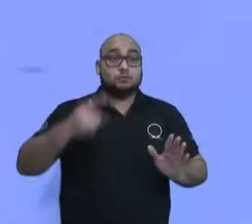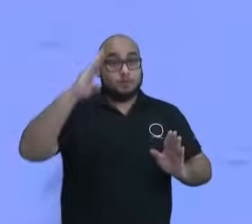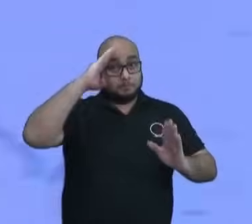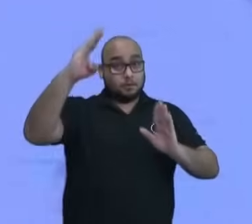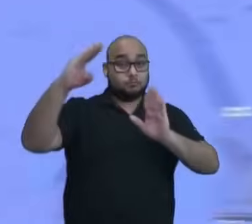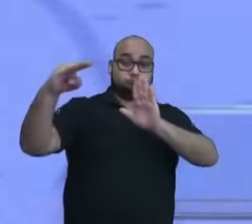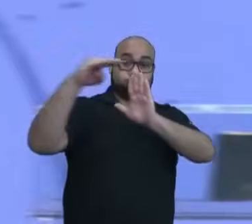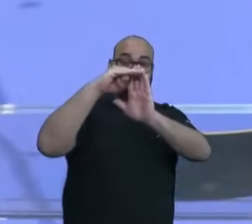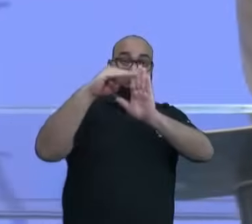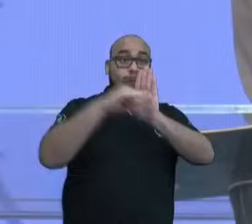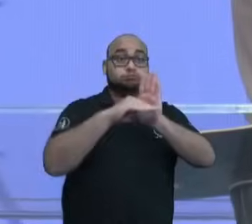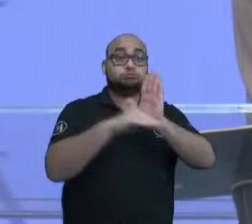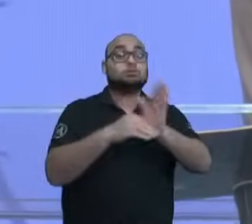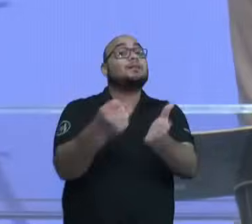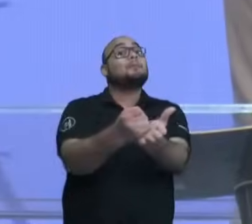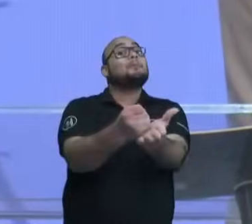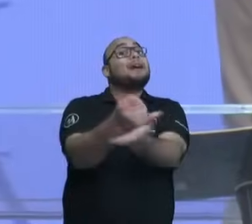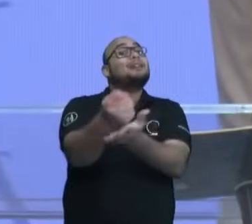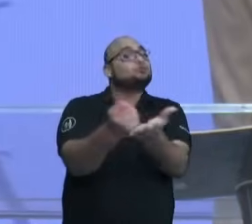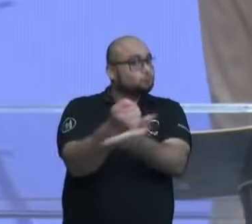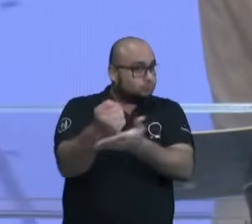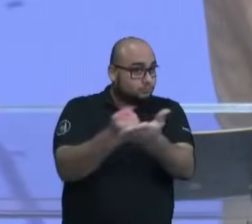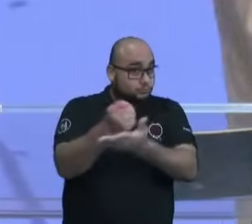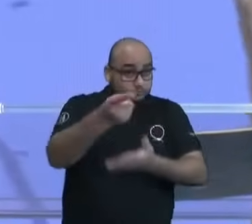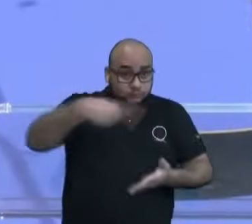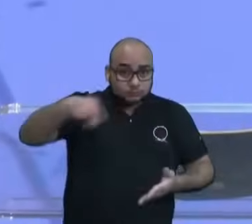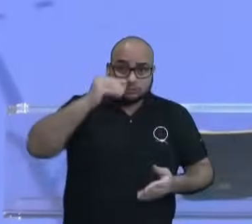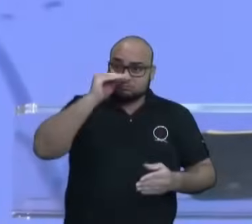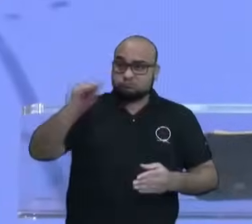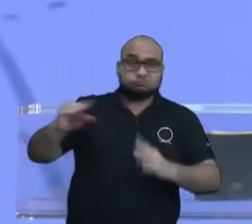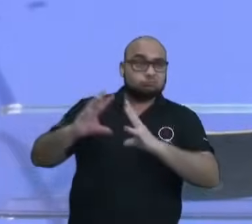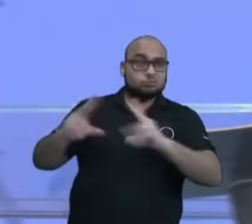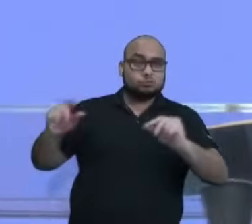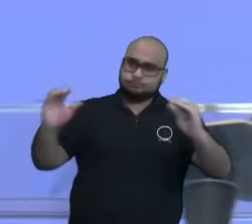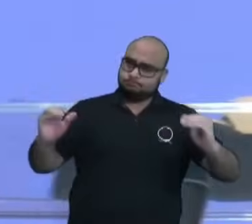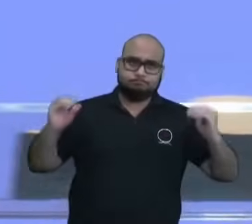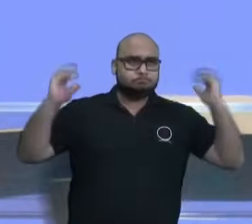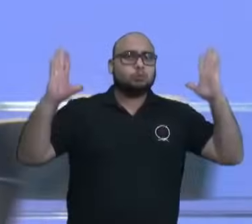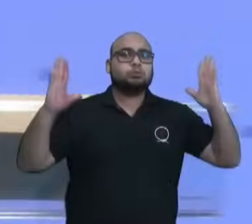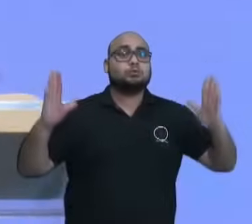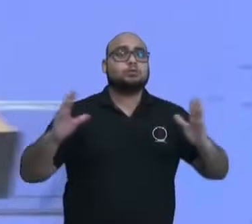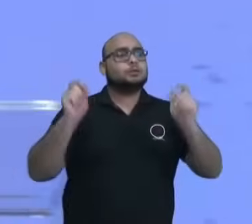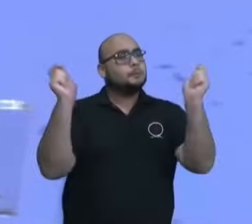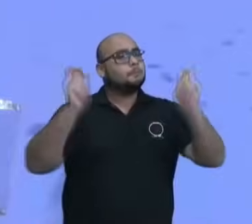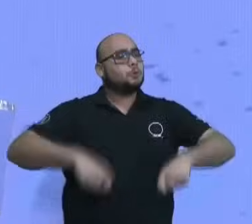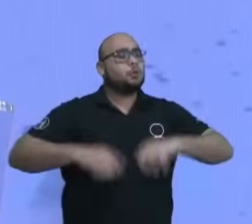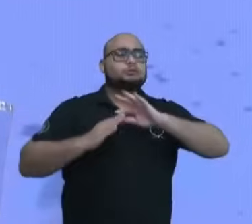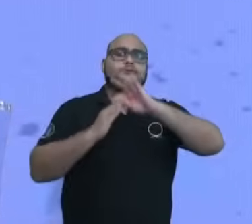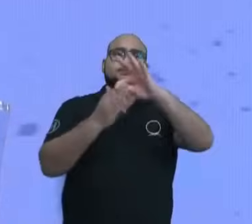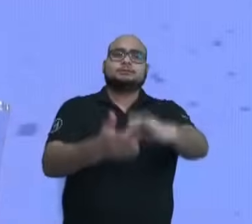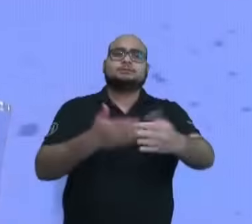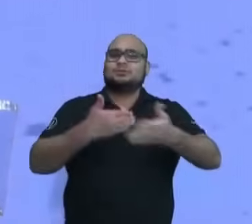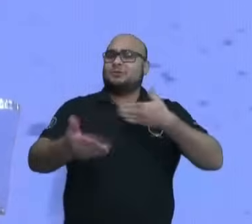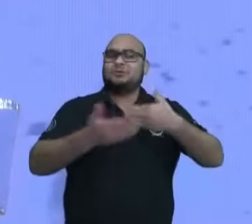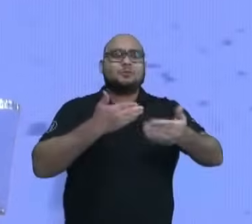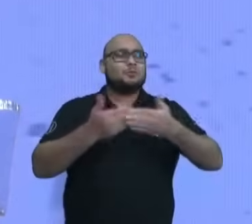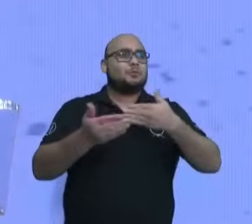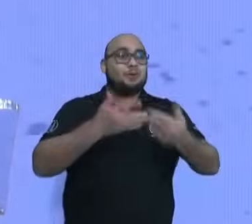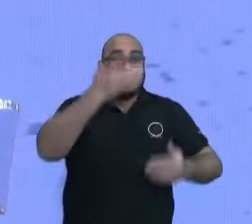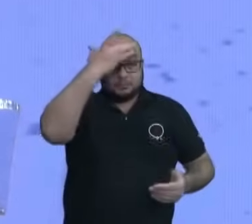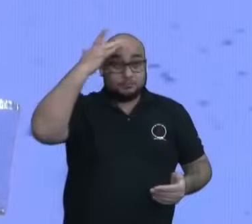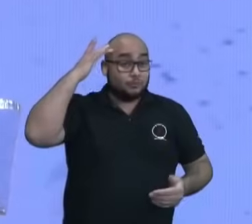você solapa essa autoridade E aí você pode ser dirigido por qualquer um falsificação